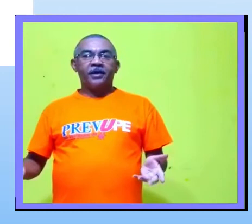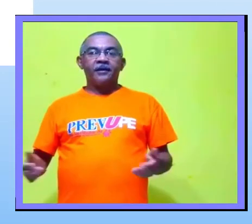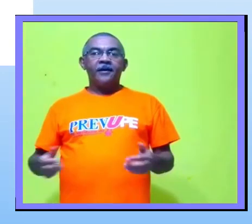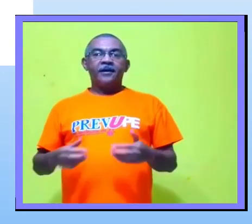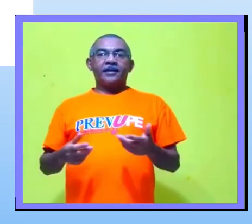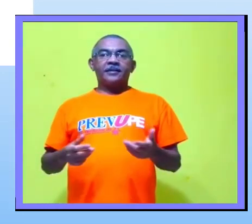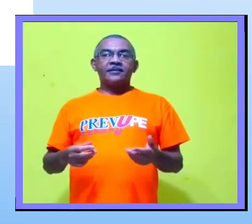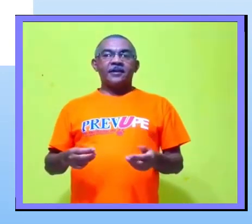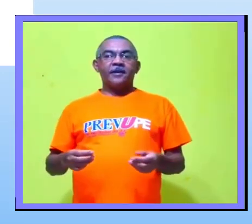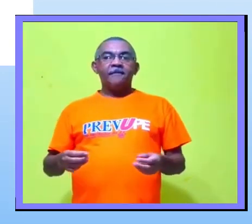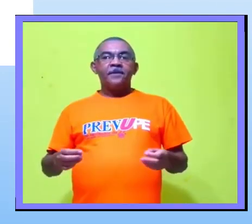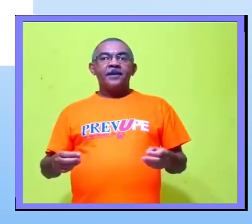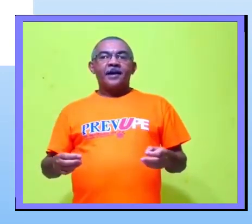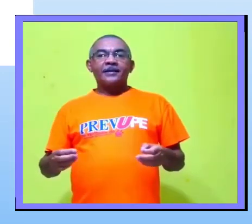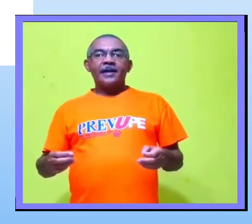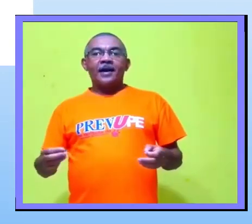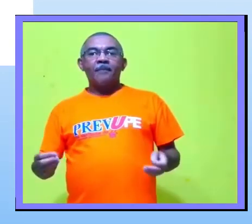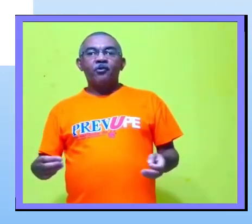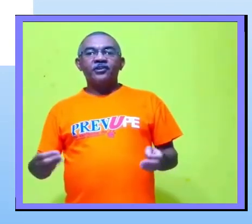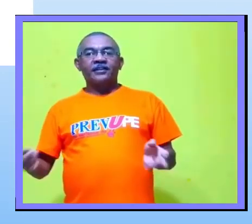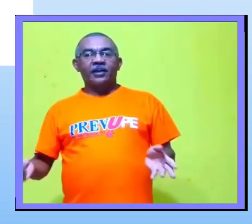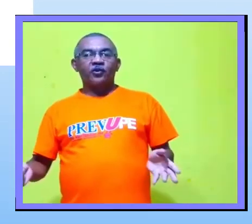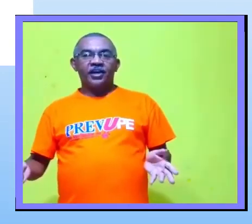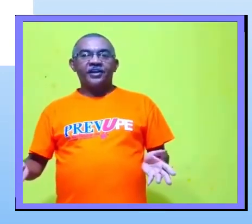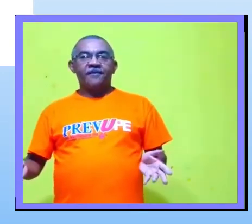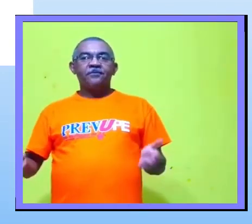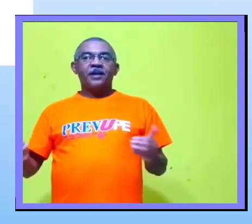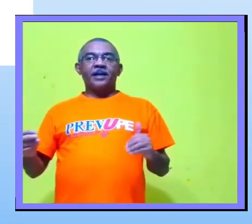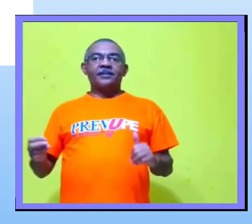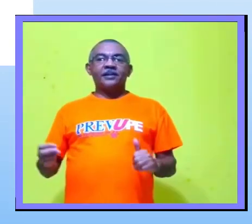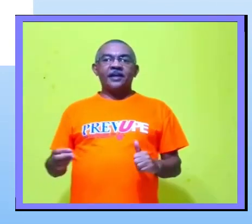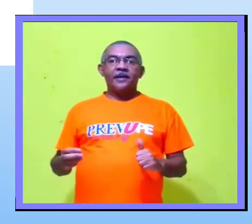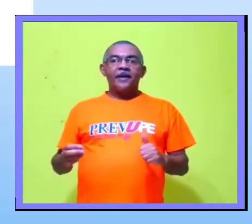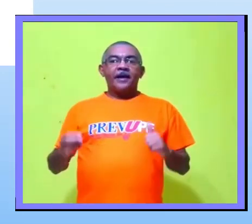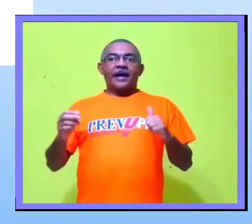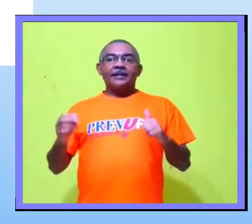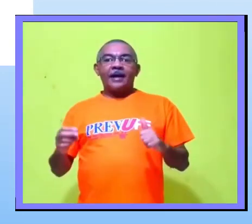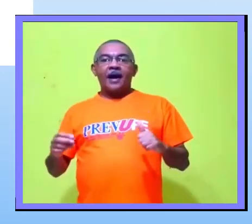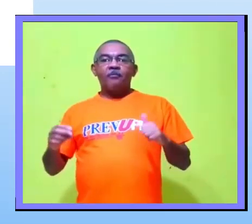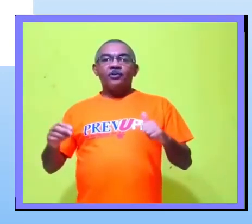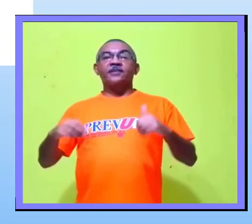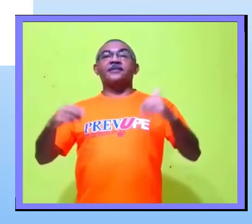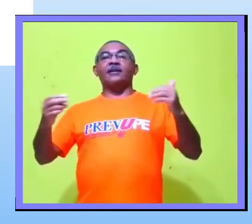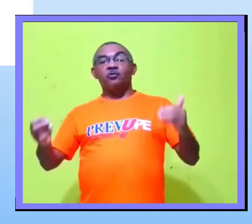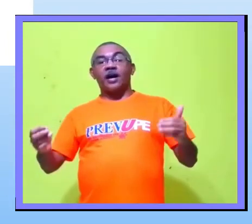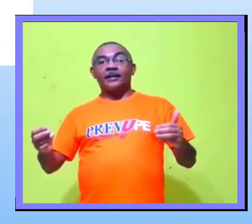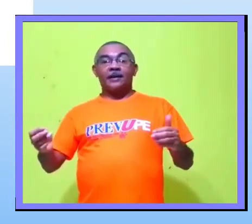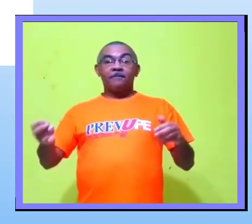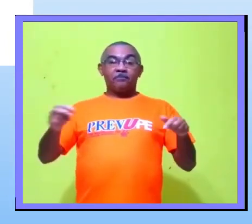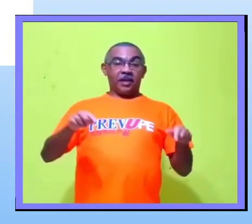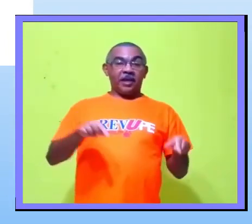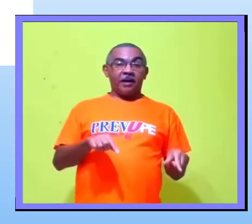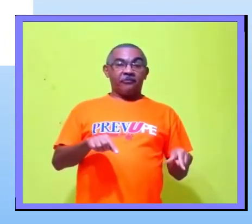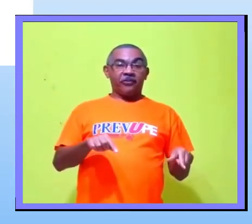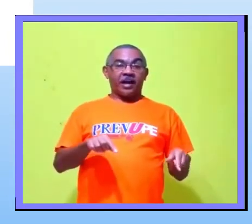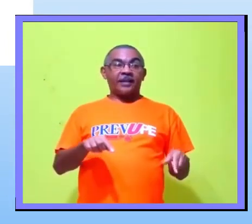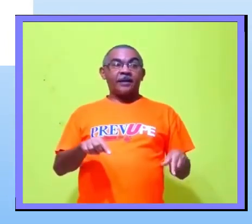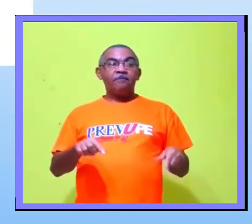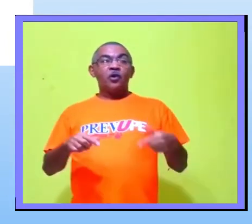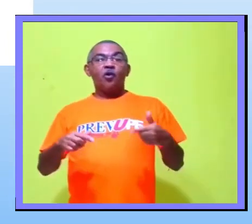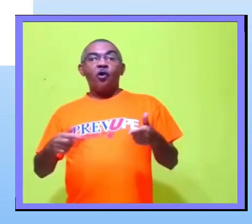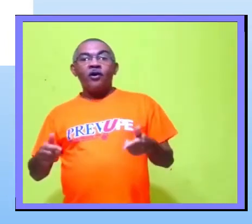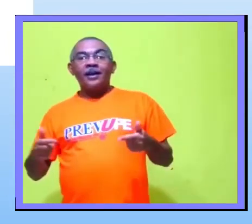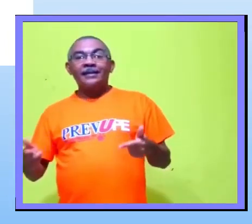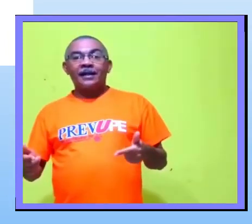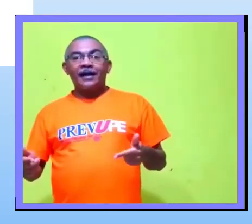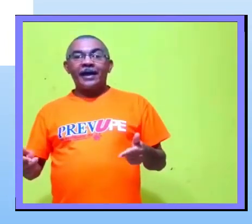letra B, letra C, cadeia carbônica heterogênea, letra D, cadeia carbônica saturada e